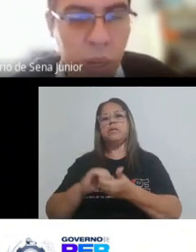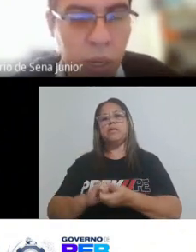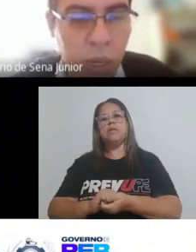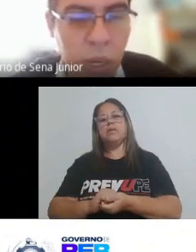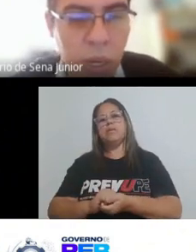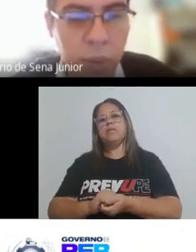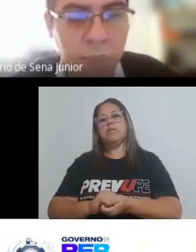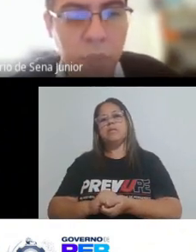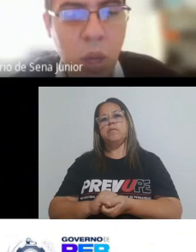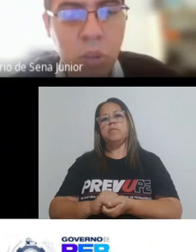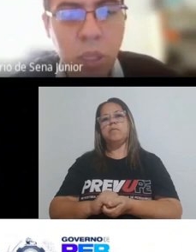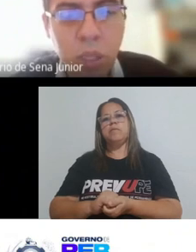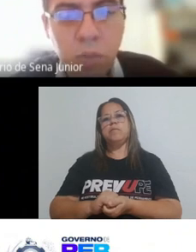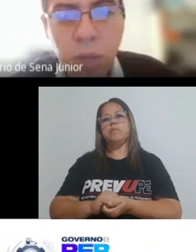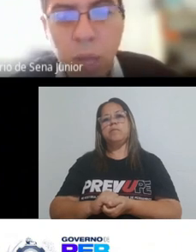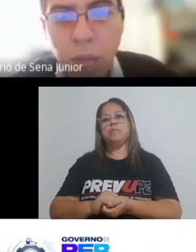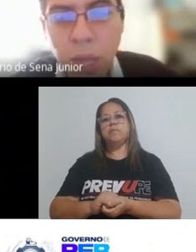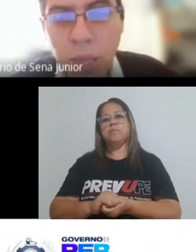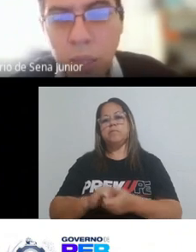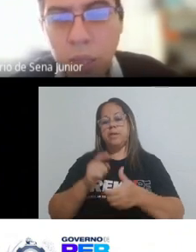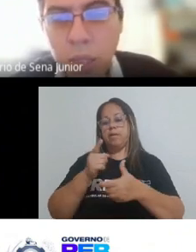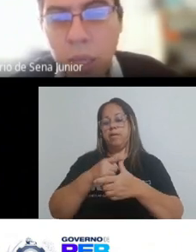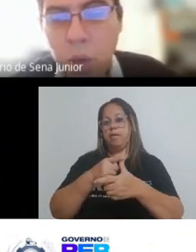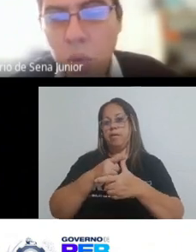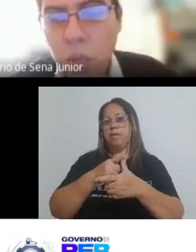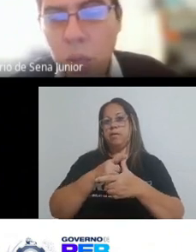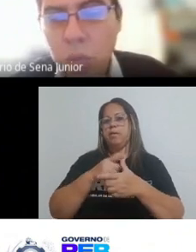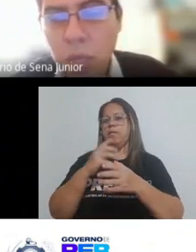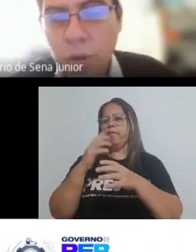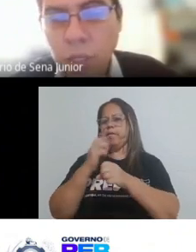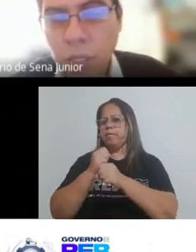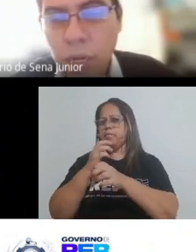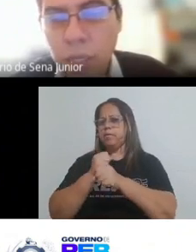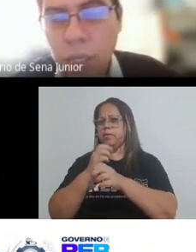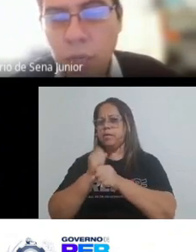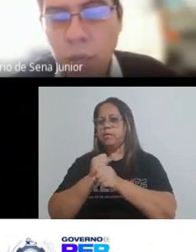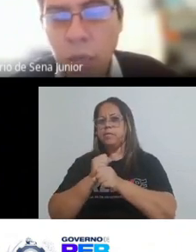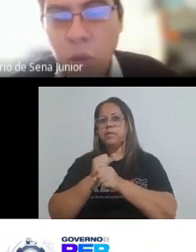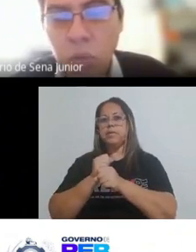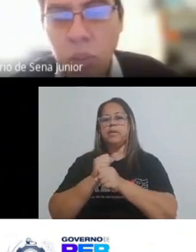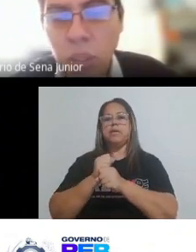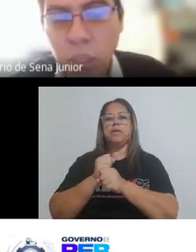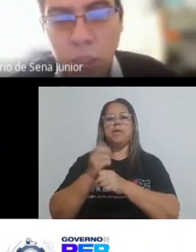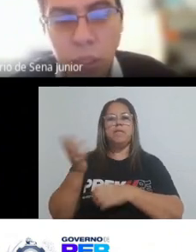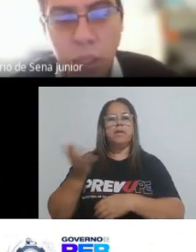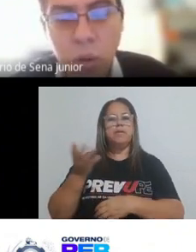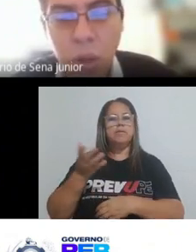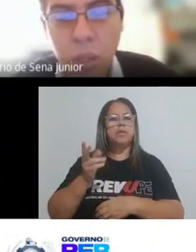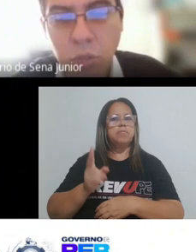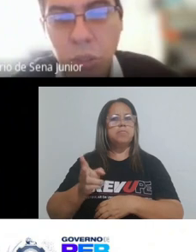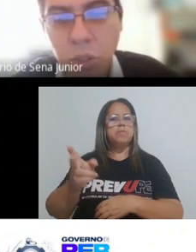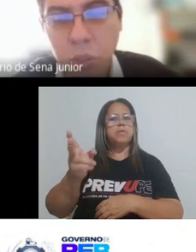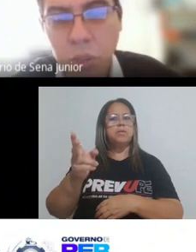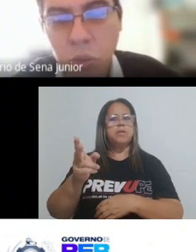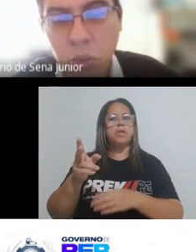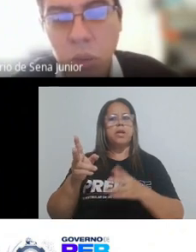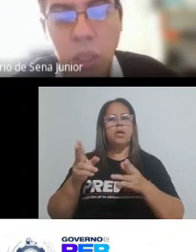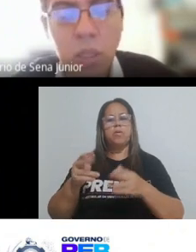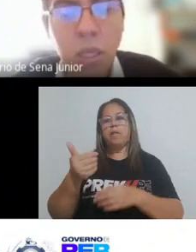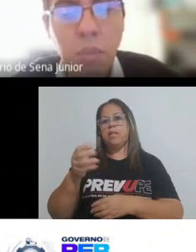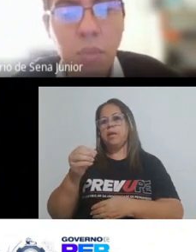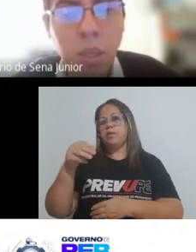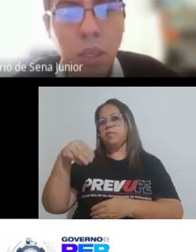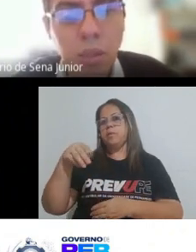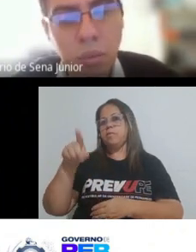para a alternativa A e calculamos que a velocidade relativa é constante igual a 10 metros por segundo,